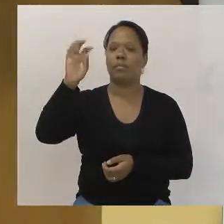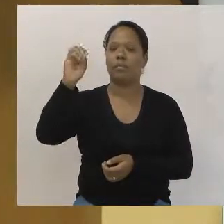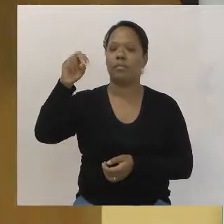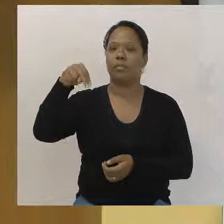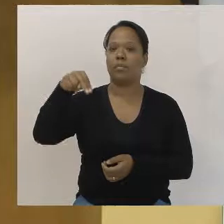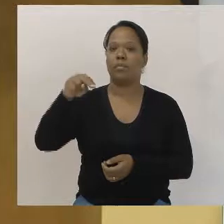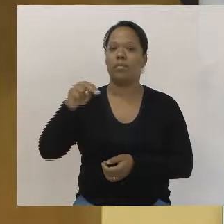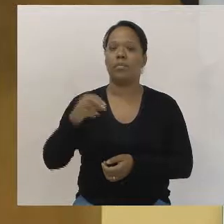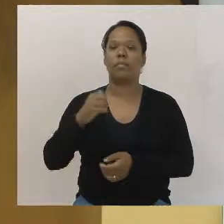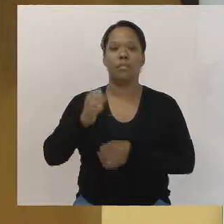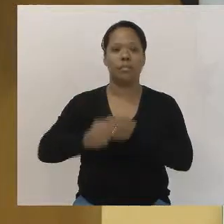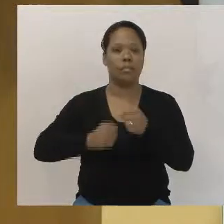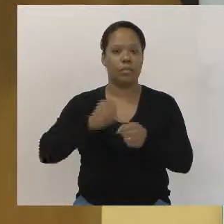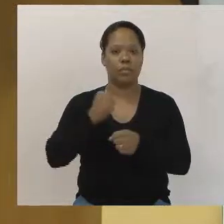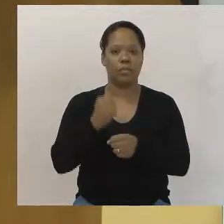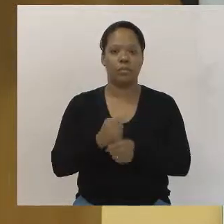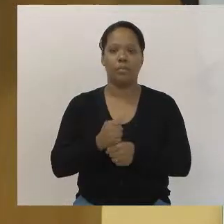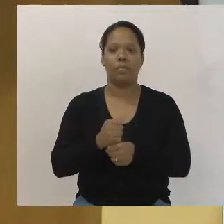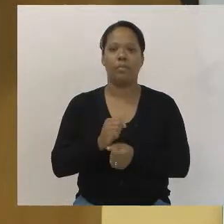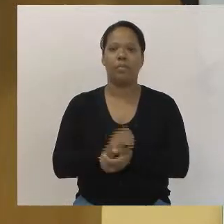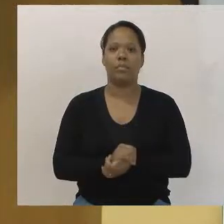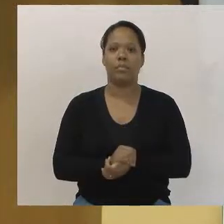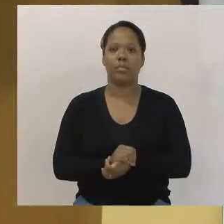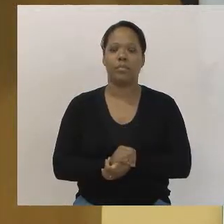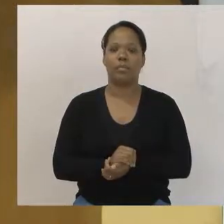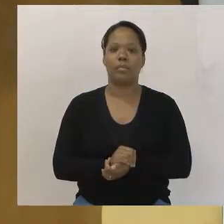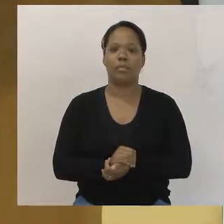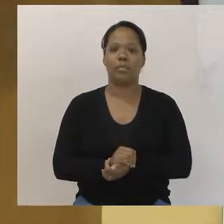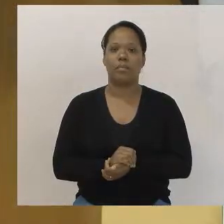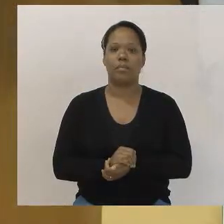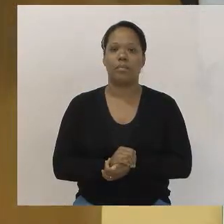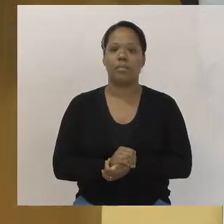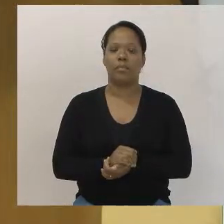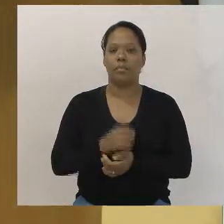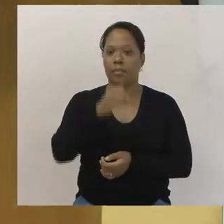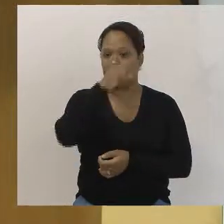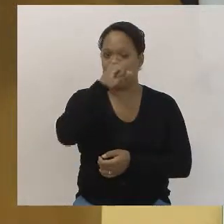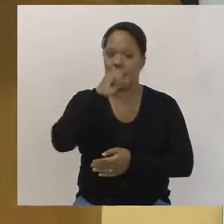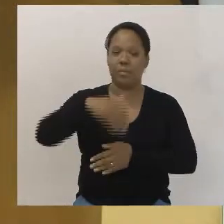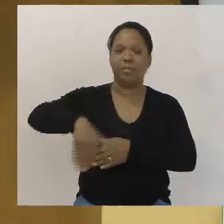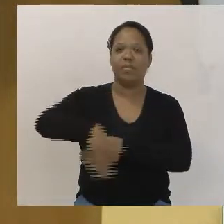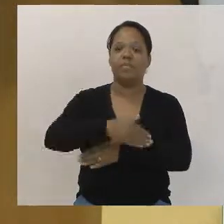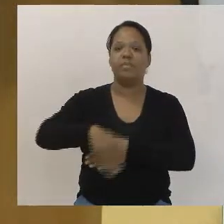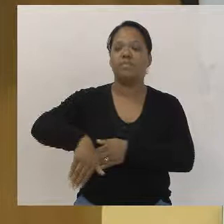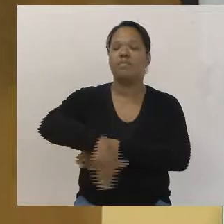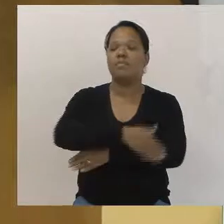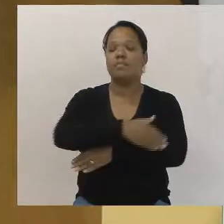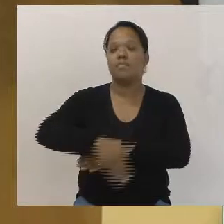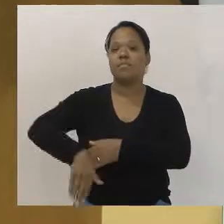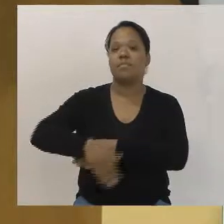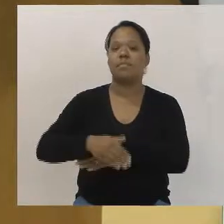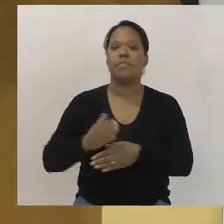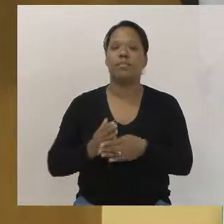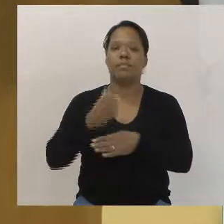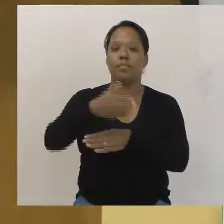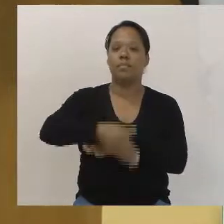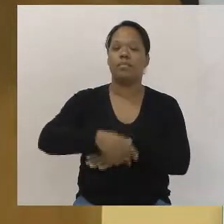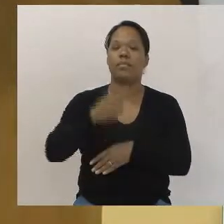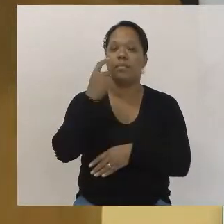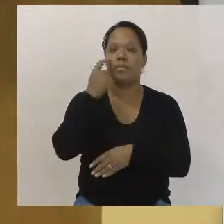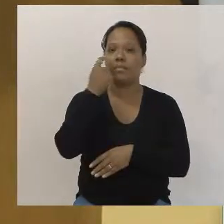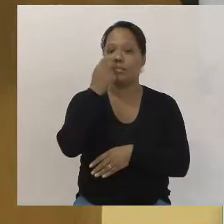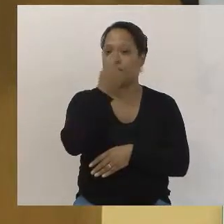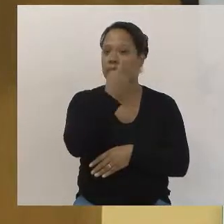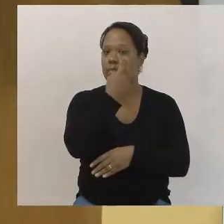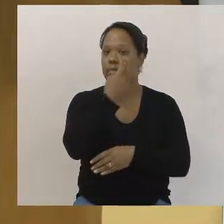todos os ano é pra fazer aquela marginal que ela interliga o parque meia lua e passa